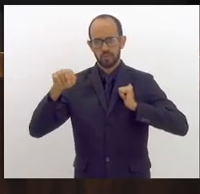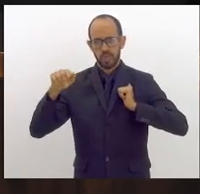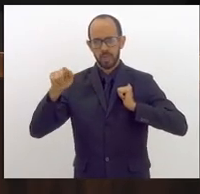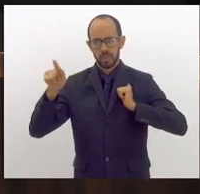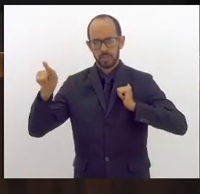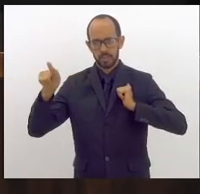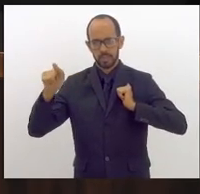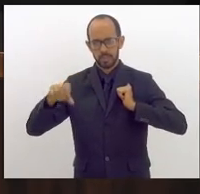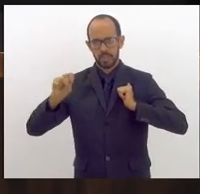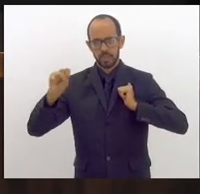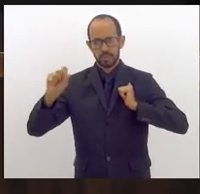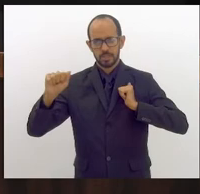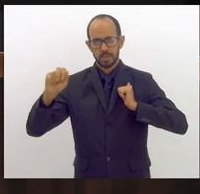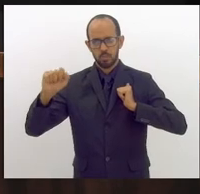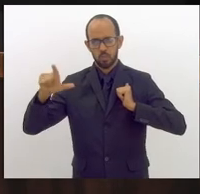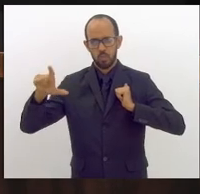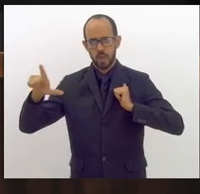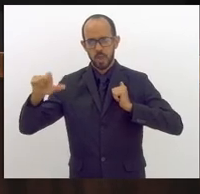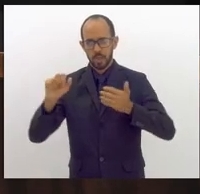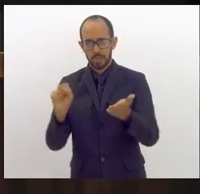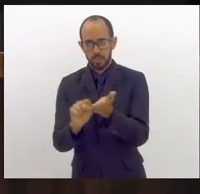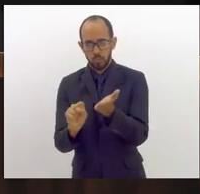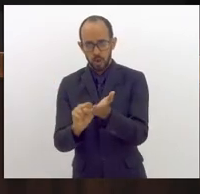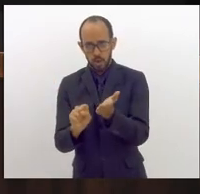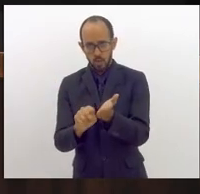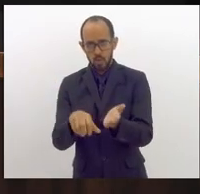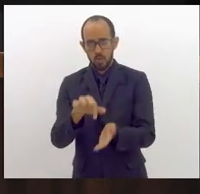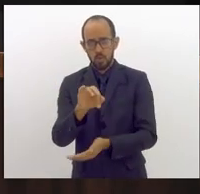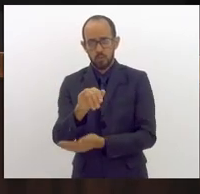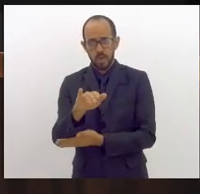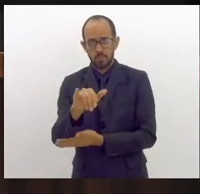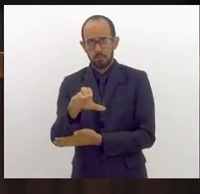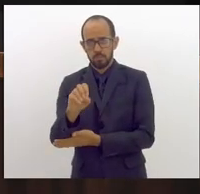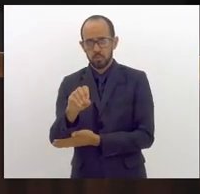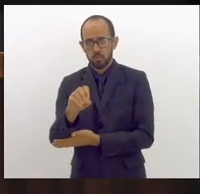Malafaia Deputado Fábio Silva